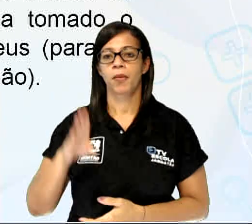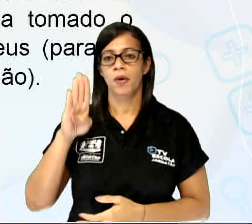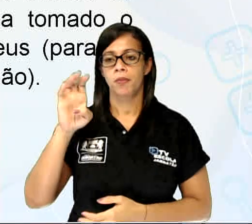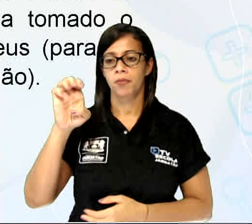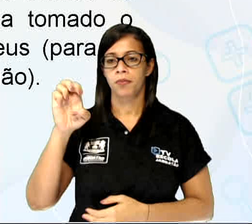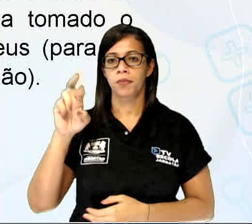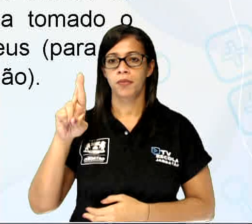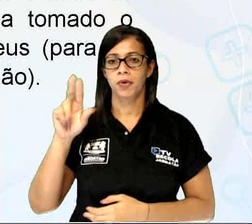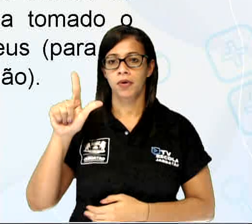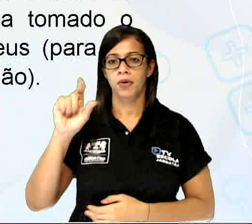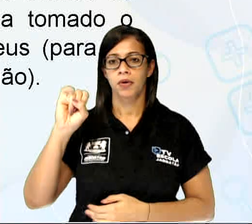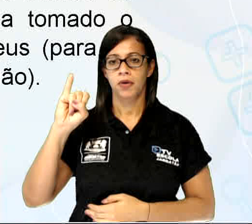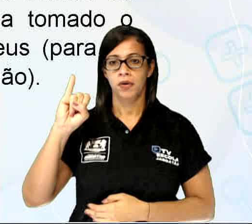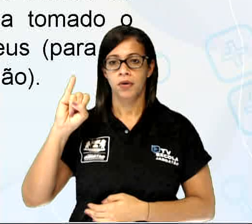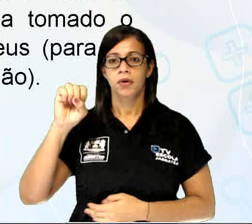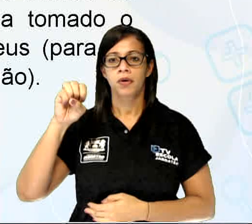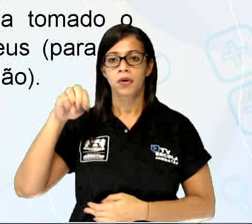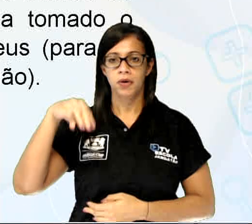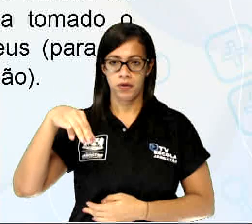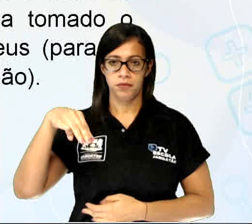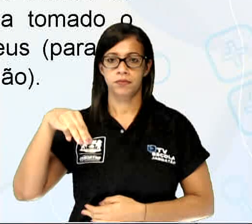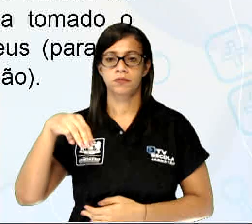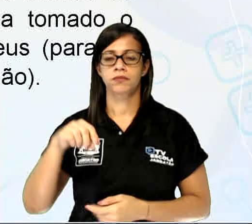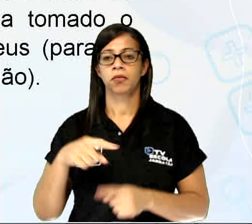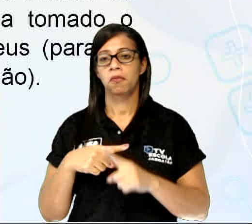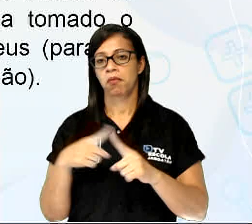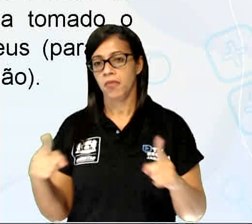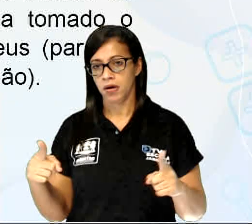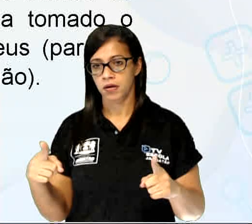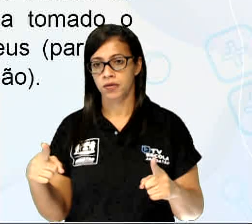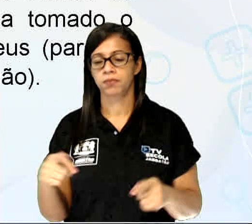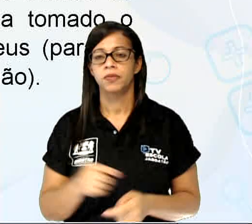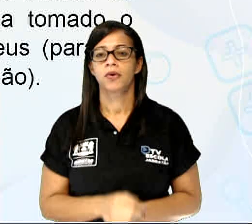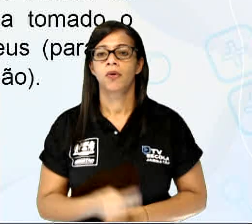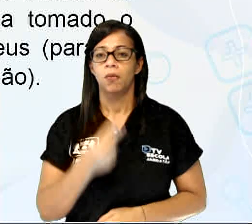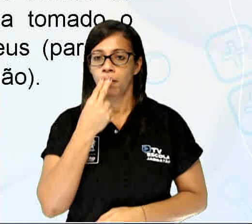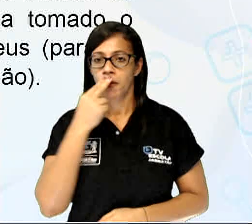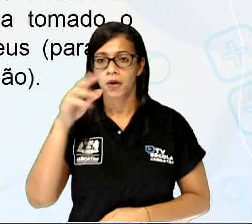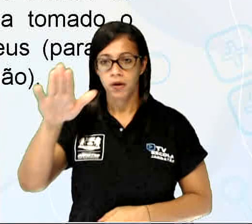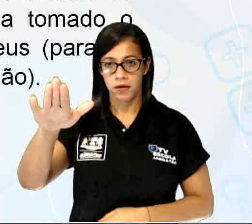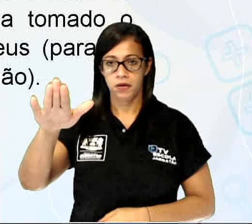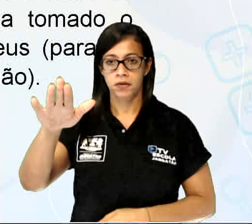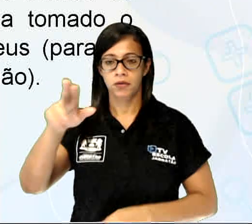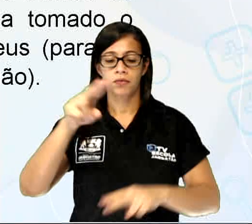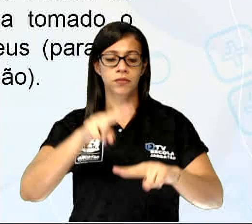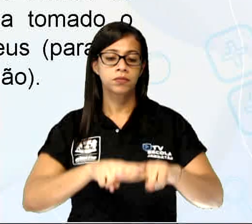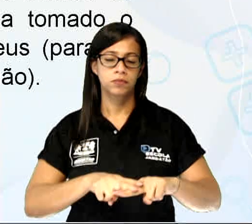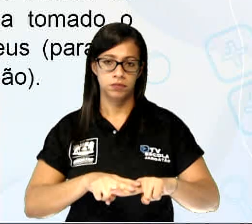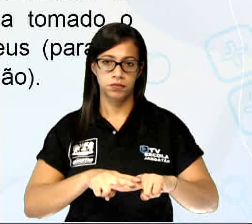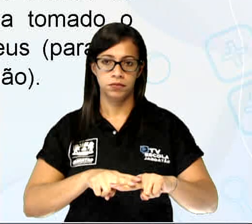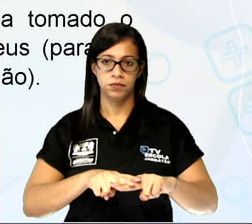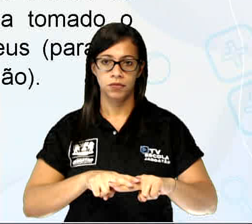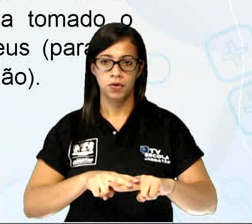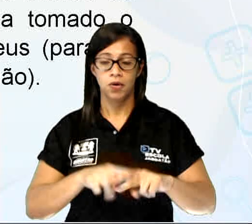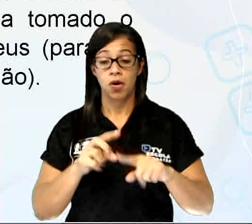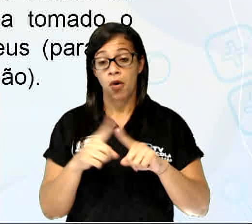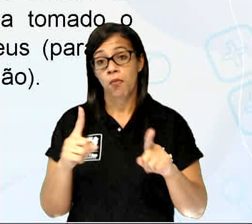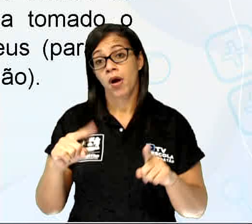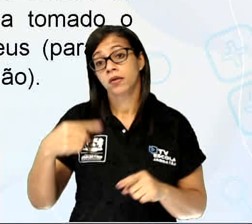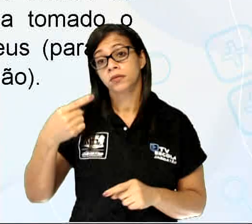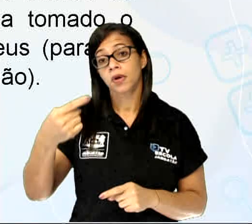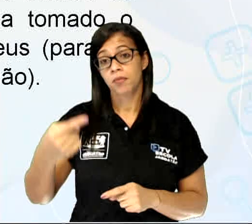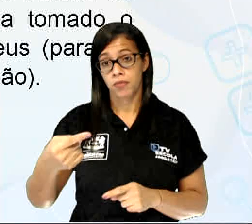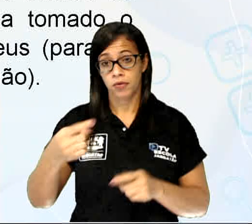Berlim foi um fracasso e Hitler acabou sendo preso. Quando foi solto, né, ele conseguiu organizar o Partido Nazista